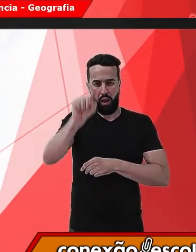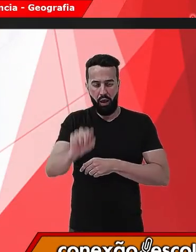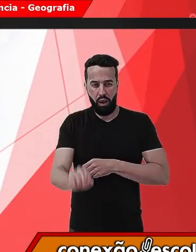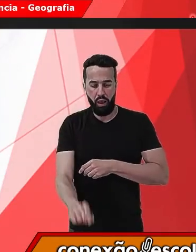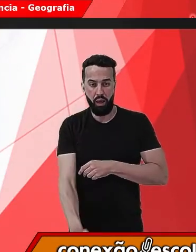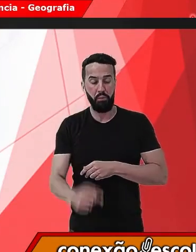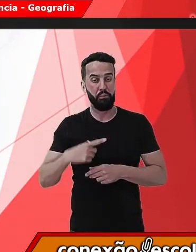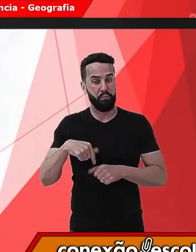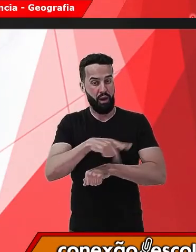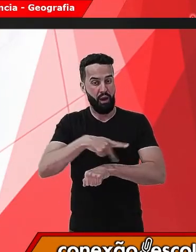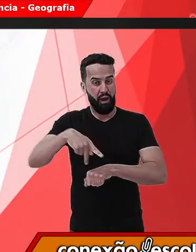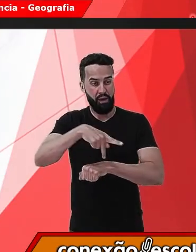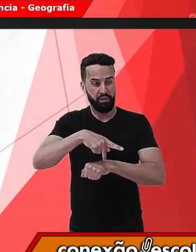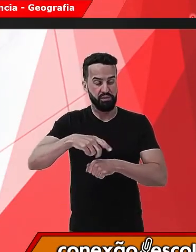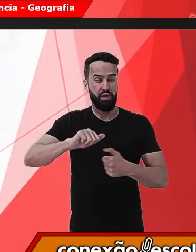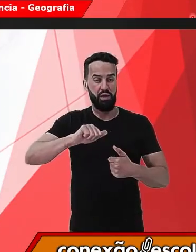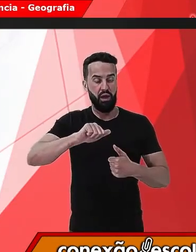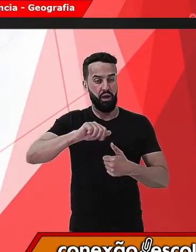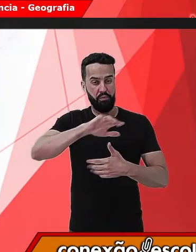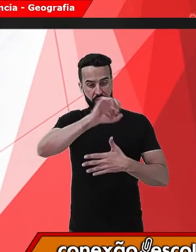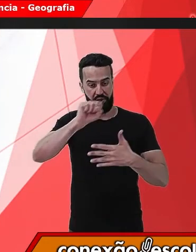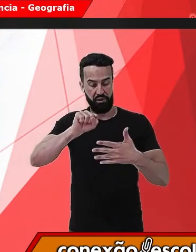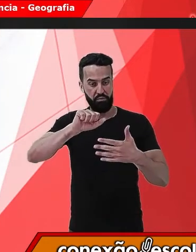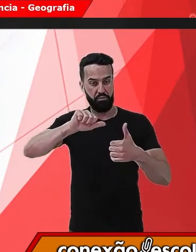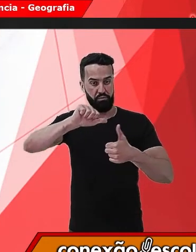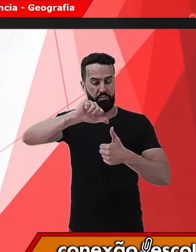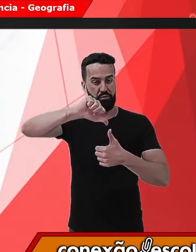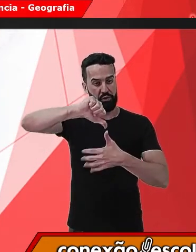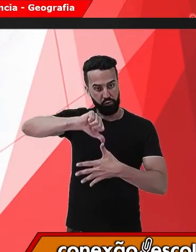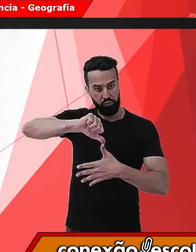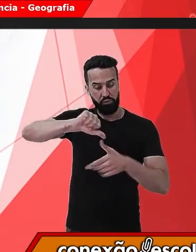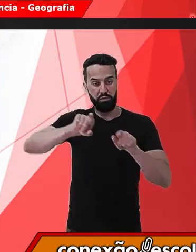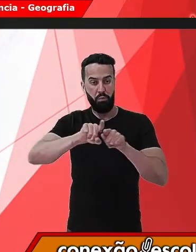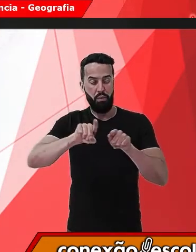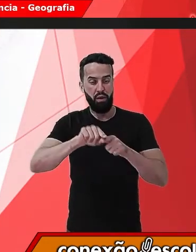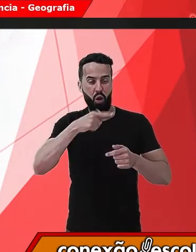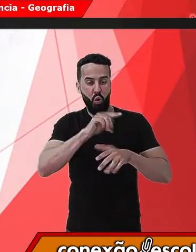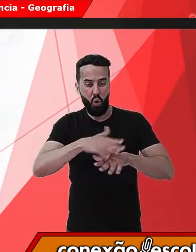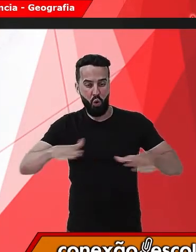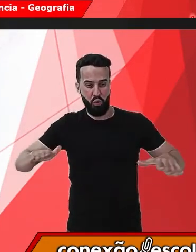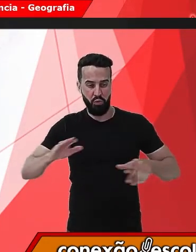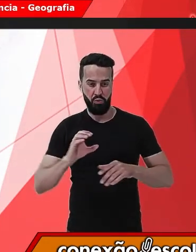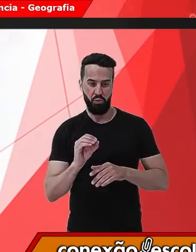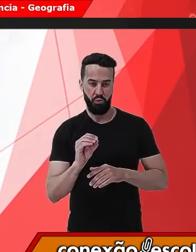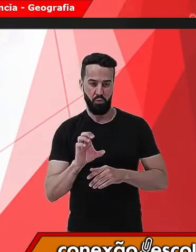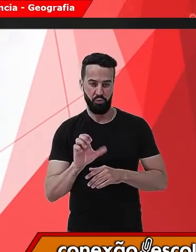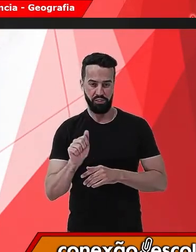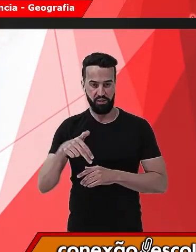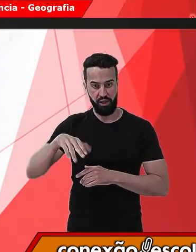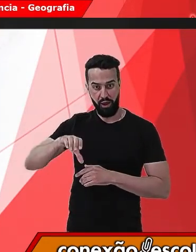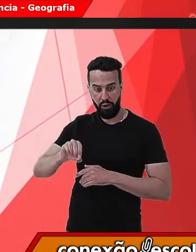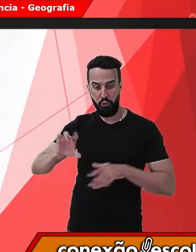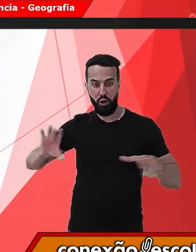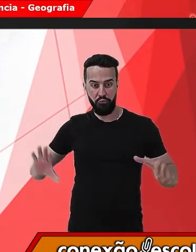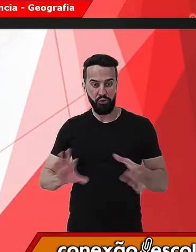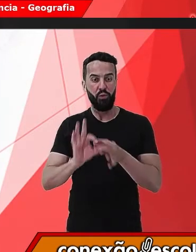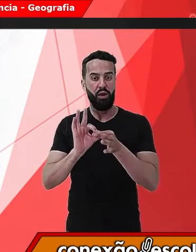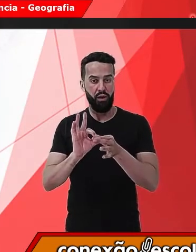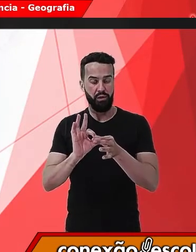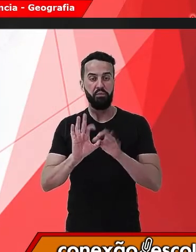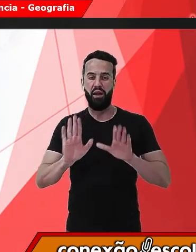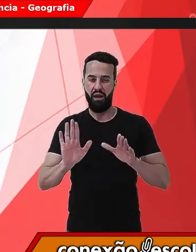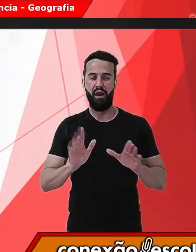e levando muita tecnologia. Algumas marcas já são até conhecidas por nós aqui no